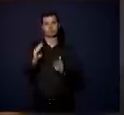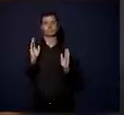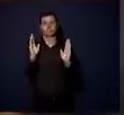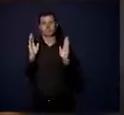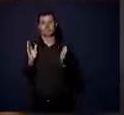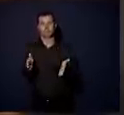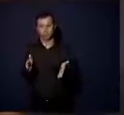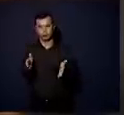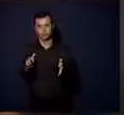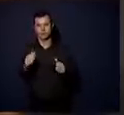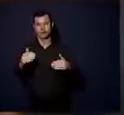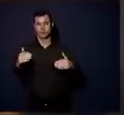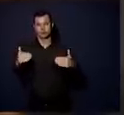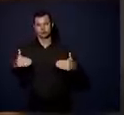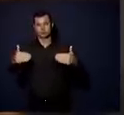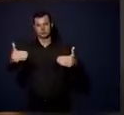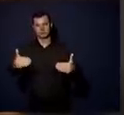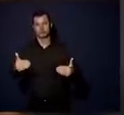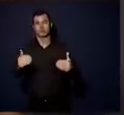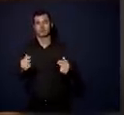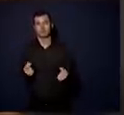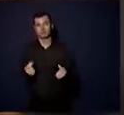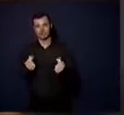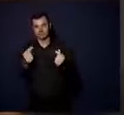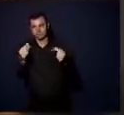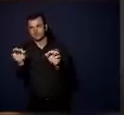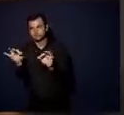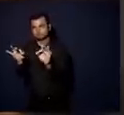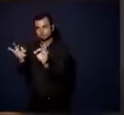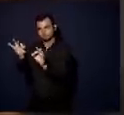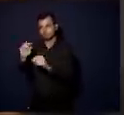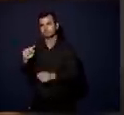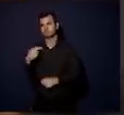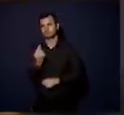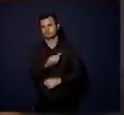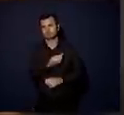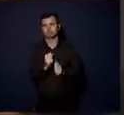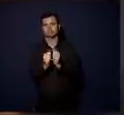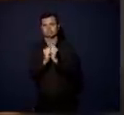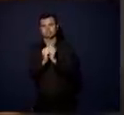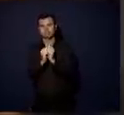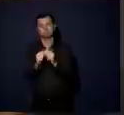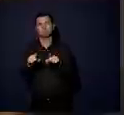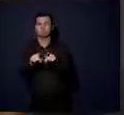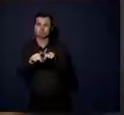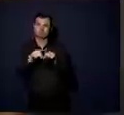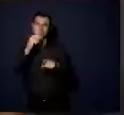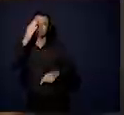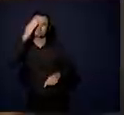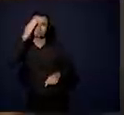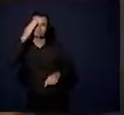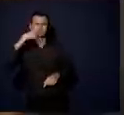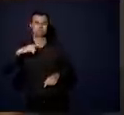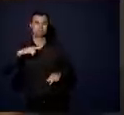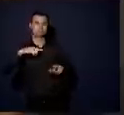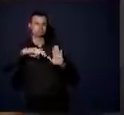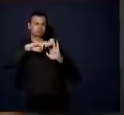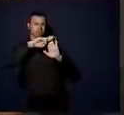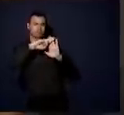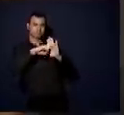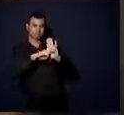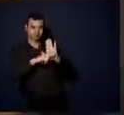tem Tem trabalhado no desenho nós estamos participando também lembrando né que as regras fiscais esse novo acabou